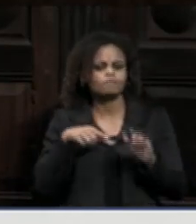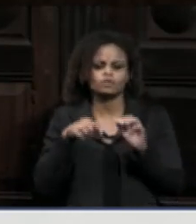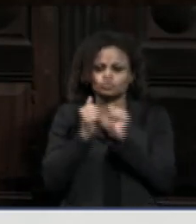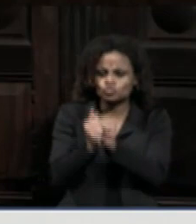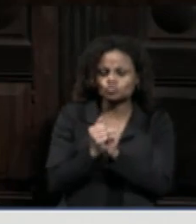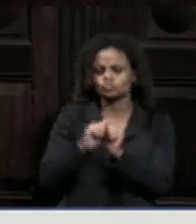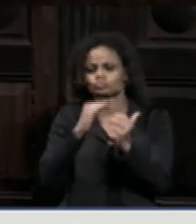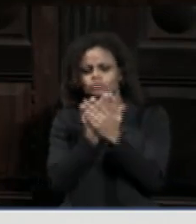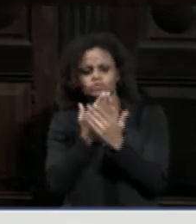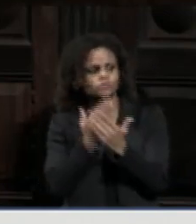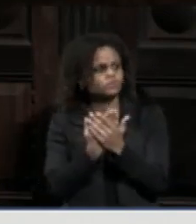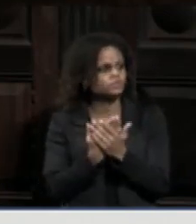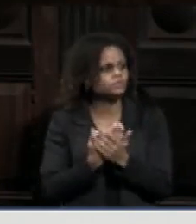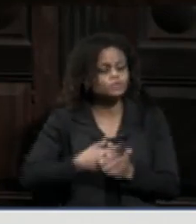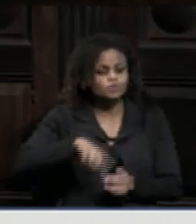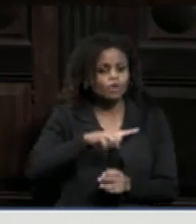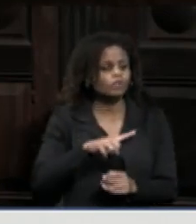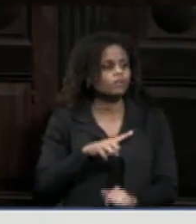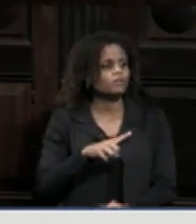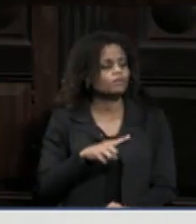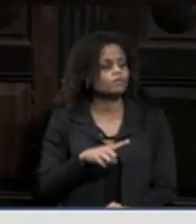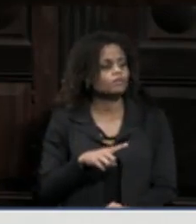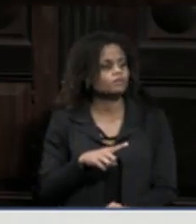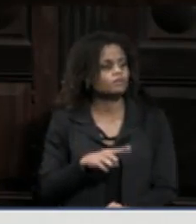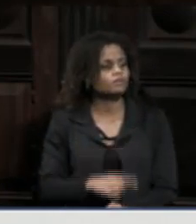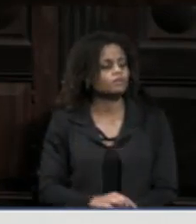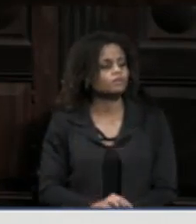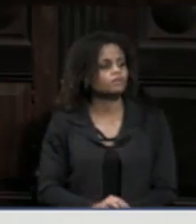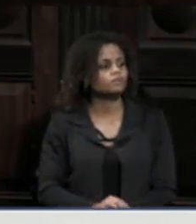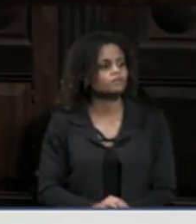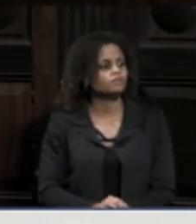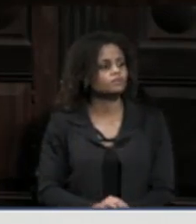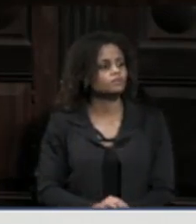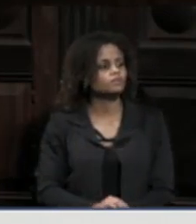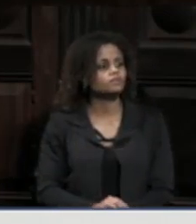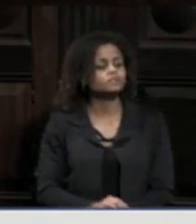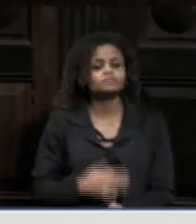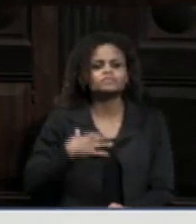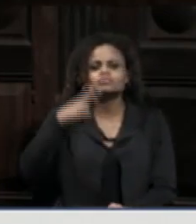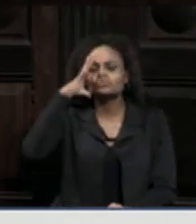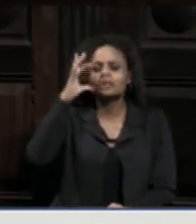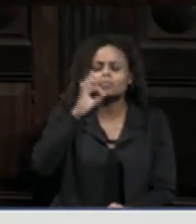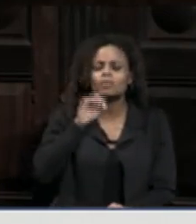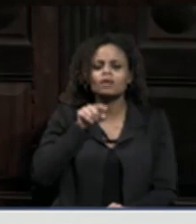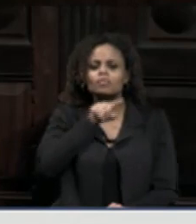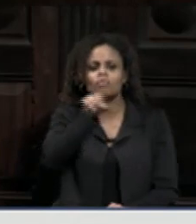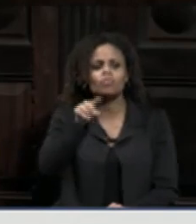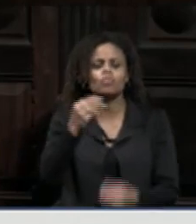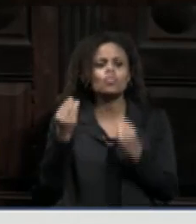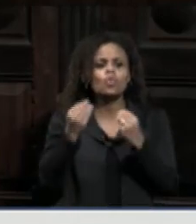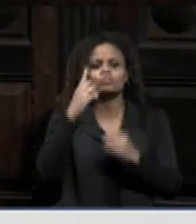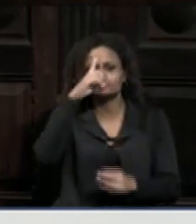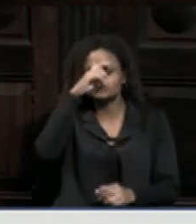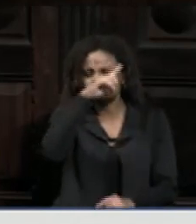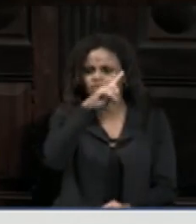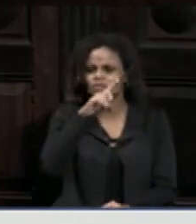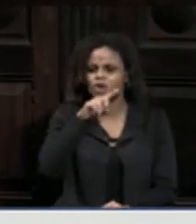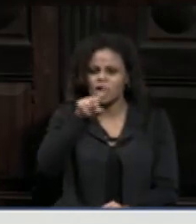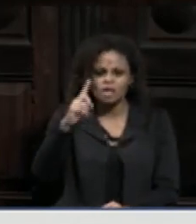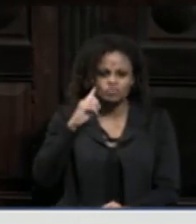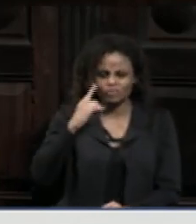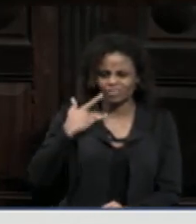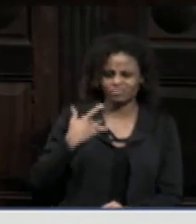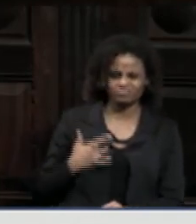que lutamos juntos, não temos noção do que seja, né, a dificuldade cotidiana. Não são coitadinhos não, mas a